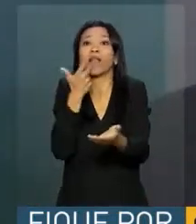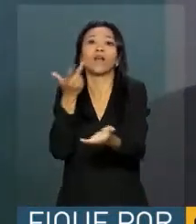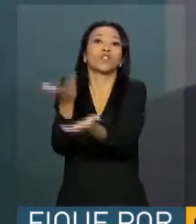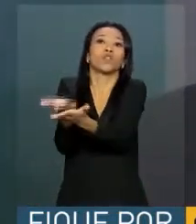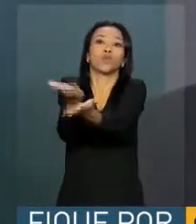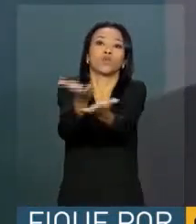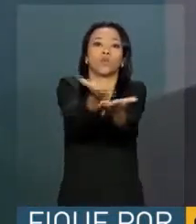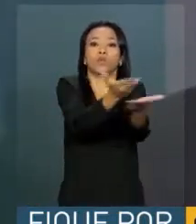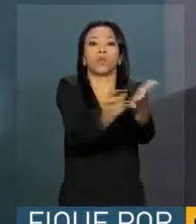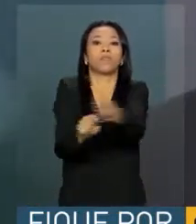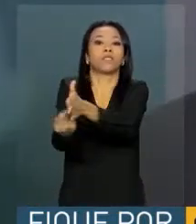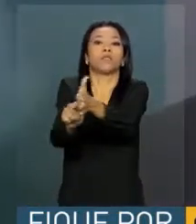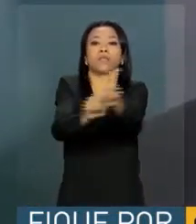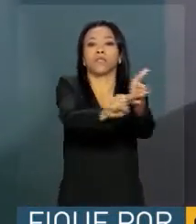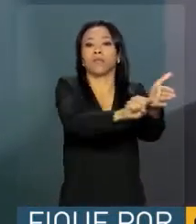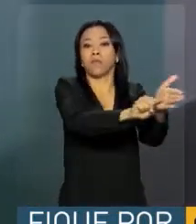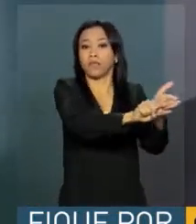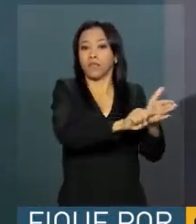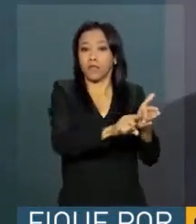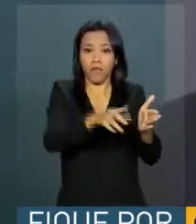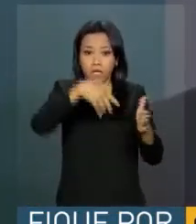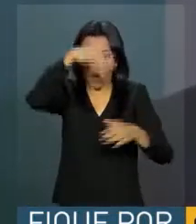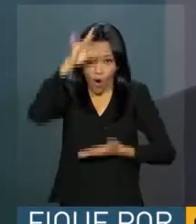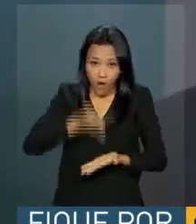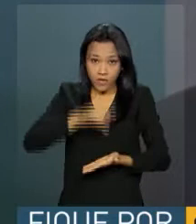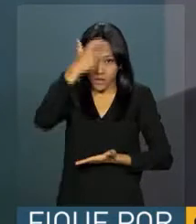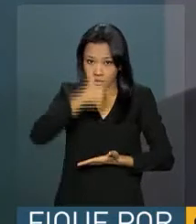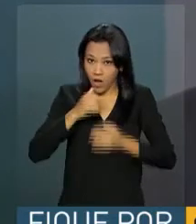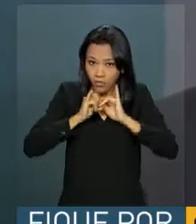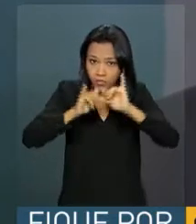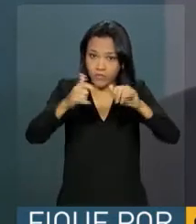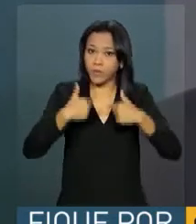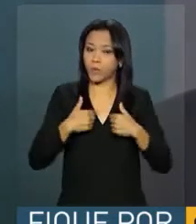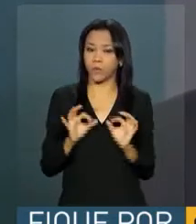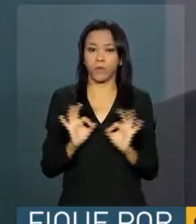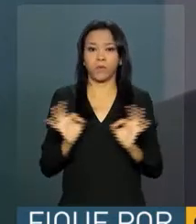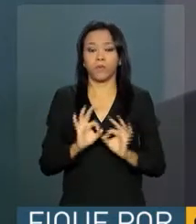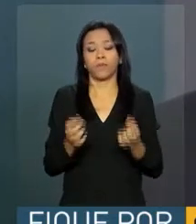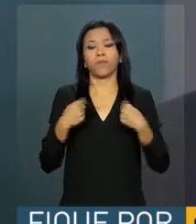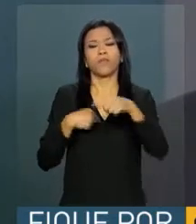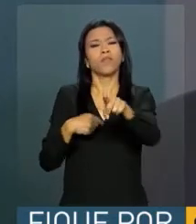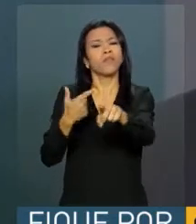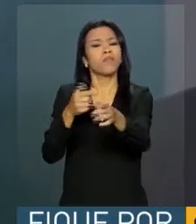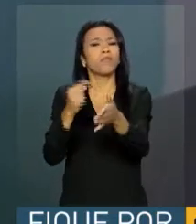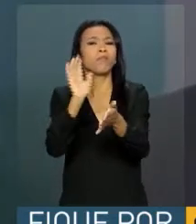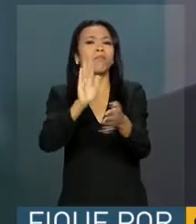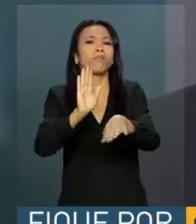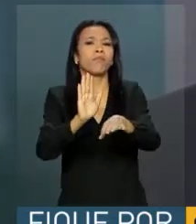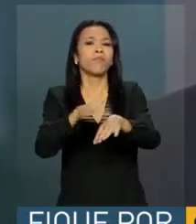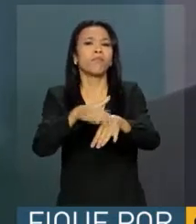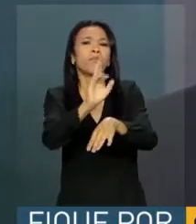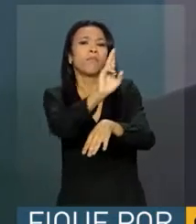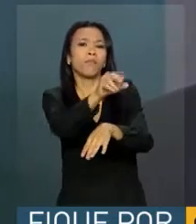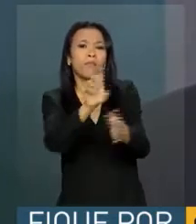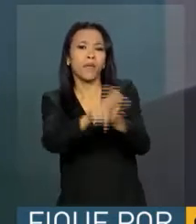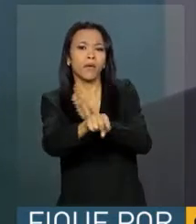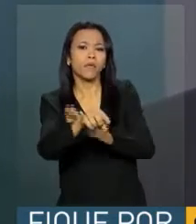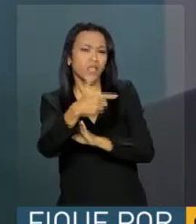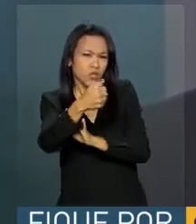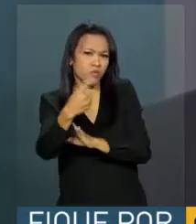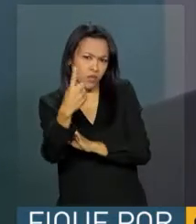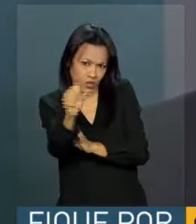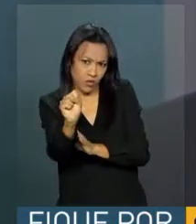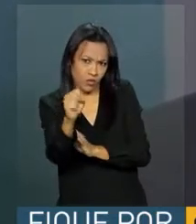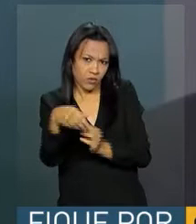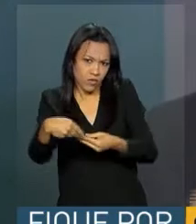ser os estudos que estão sendo feitos no âmbito do Ministério. Mas para entrar no orçamento de 2018, já não teria que ser encaminhado para a Câmara agora? Sim,